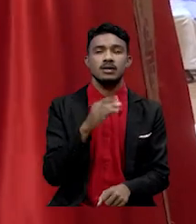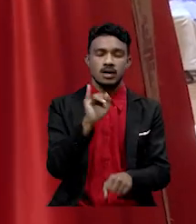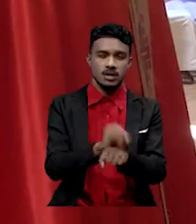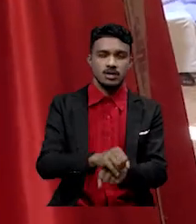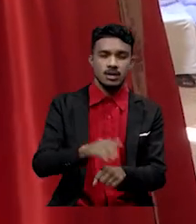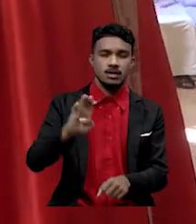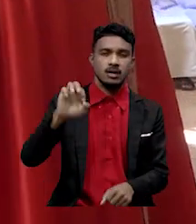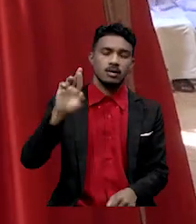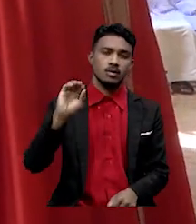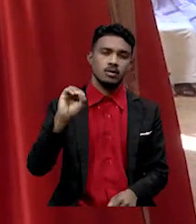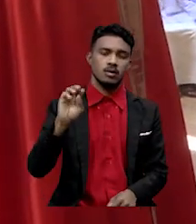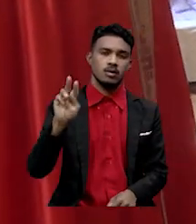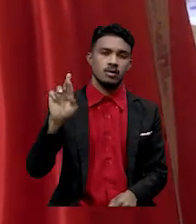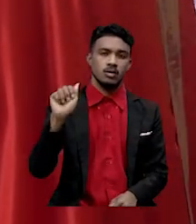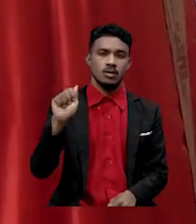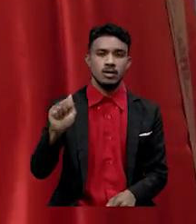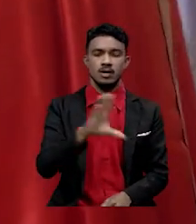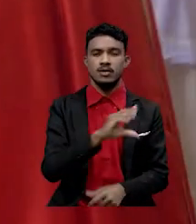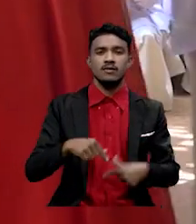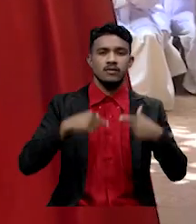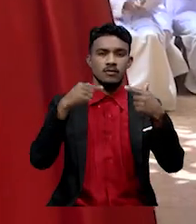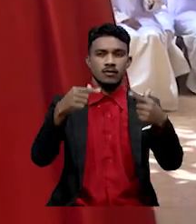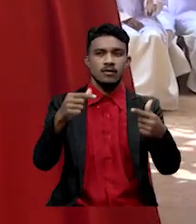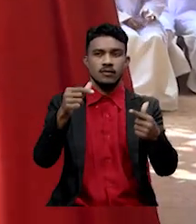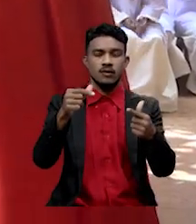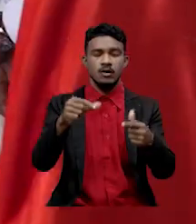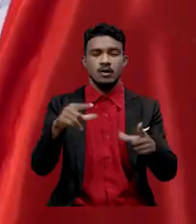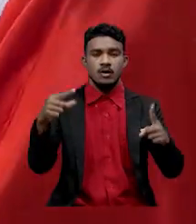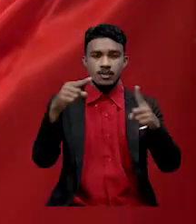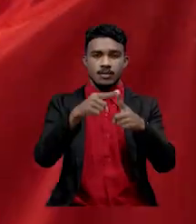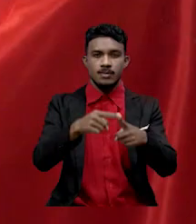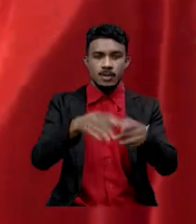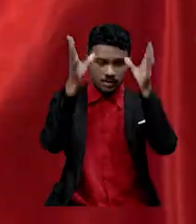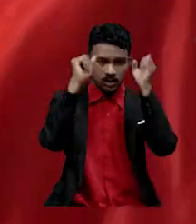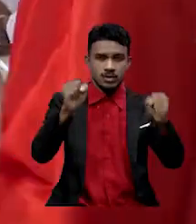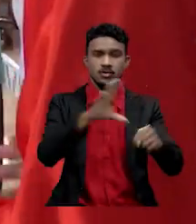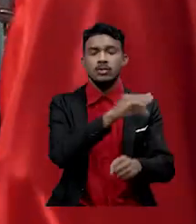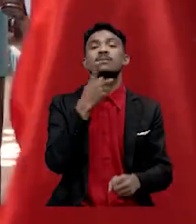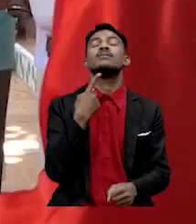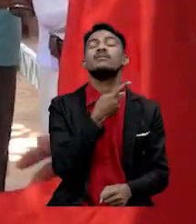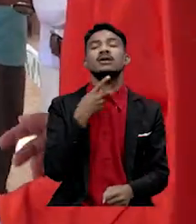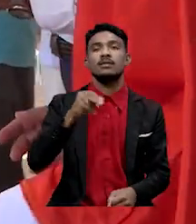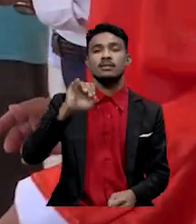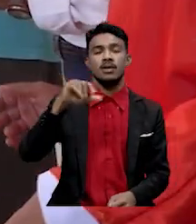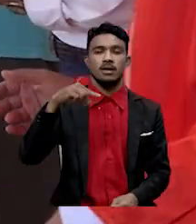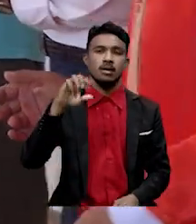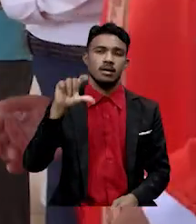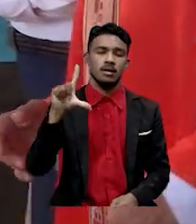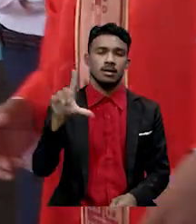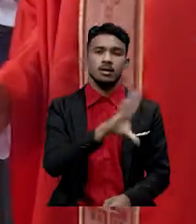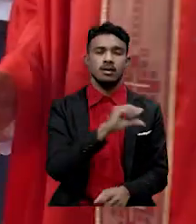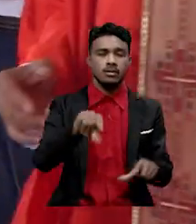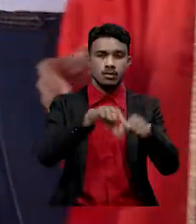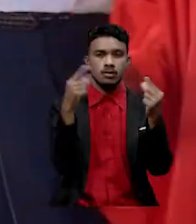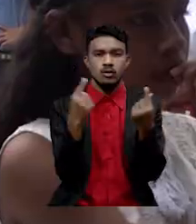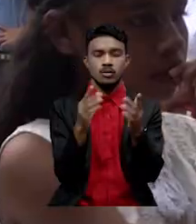estátua Sagrado Coração de Jesus para o Presidente da República, no Padre Miguel Ângelo. Além de ne grupo apostulado oração,